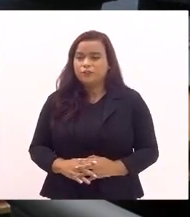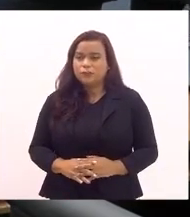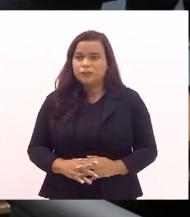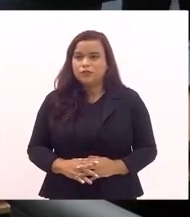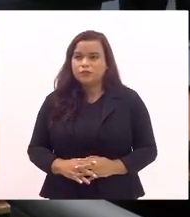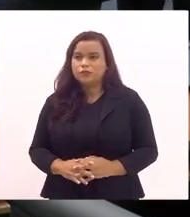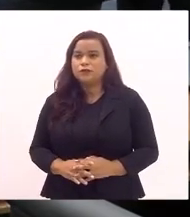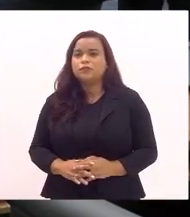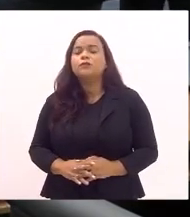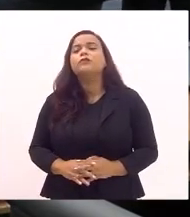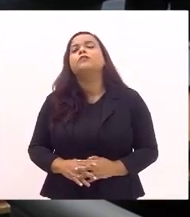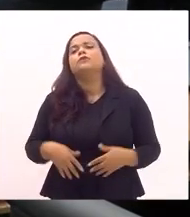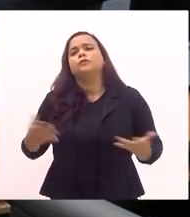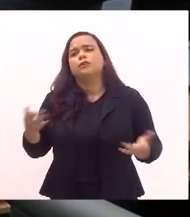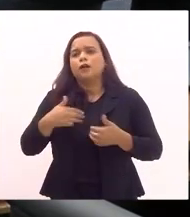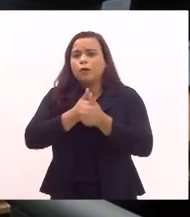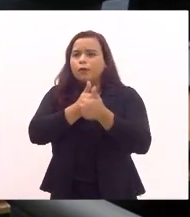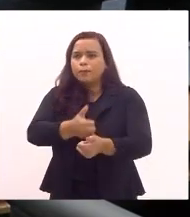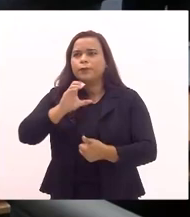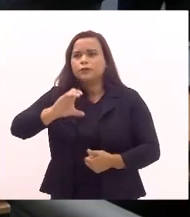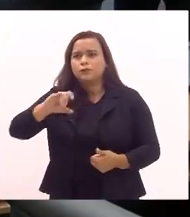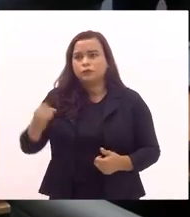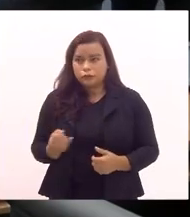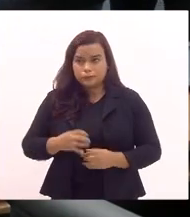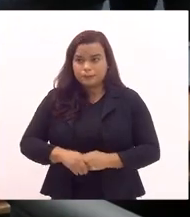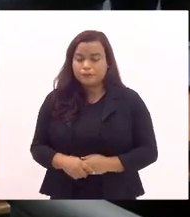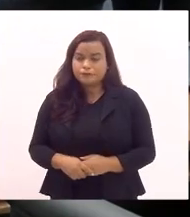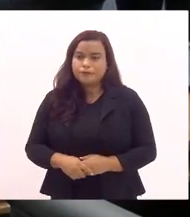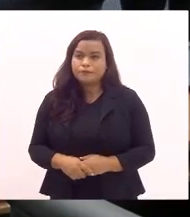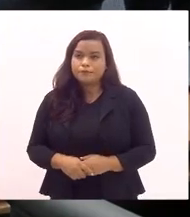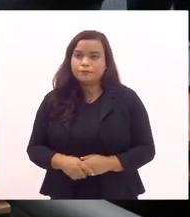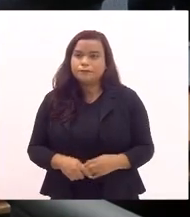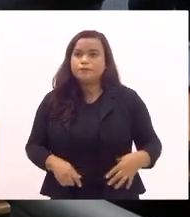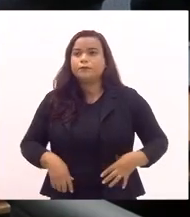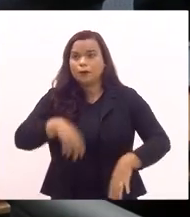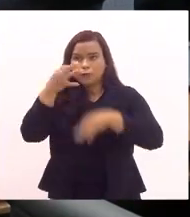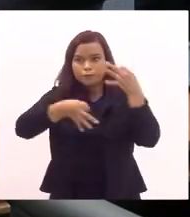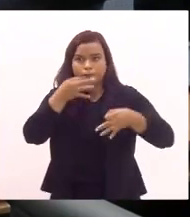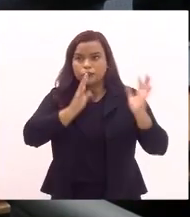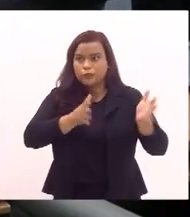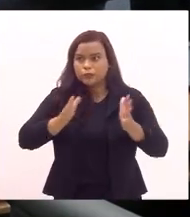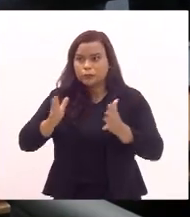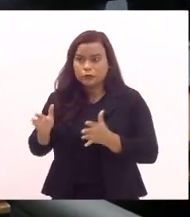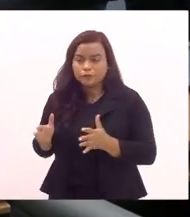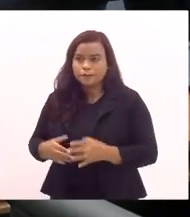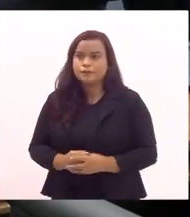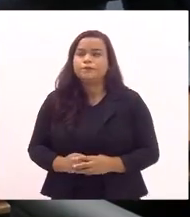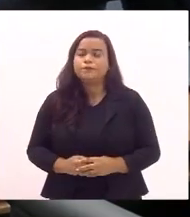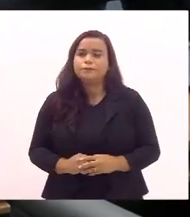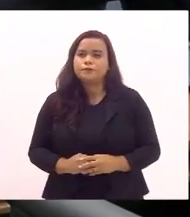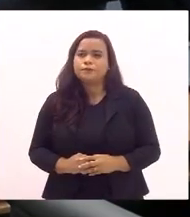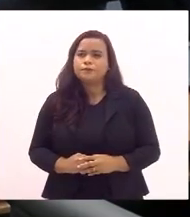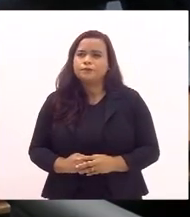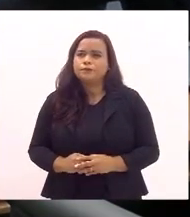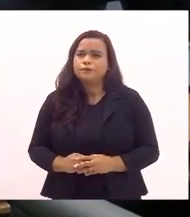e numérica acompanha ccj e com os pareceres emitidos nós